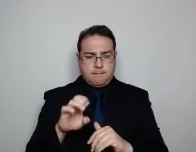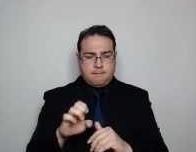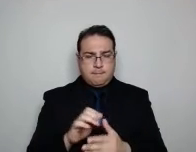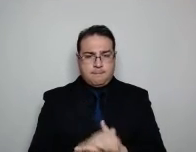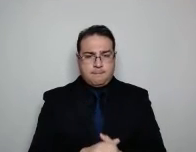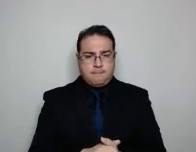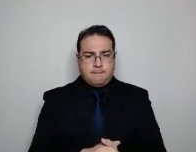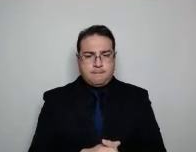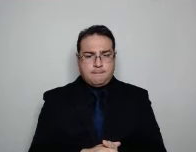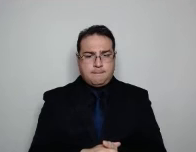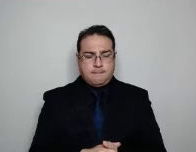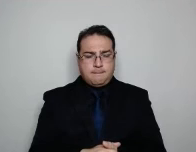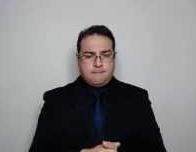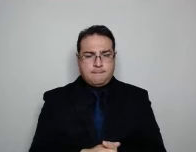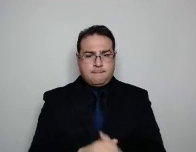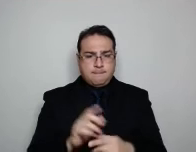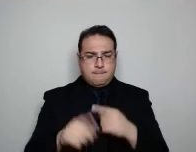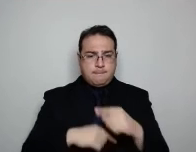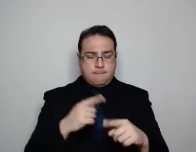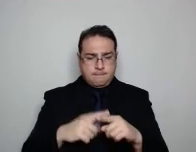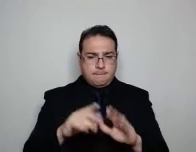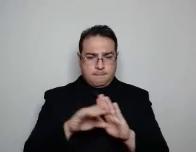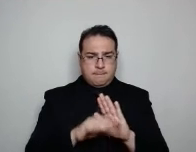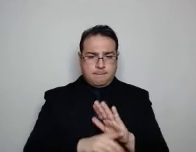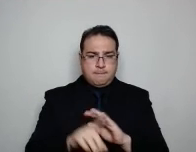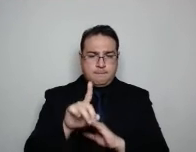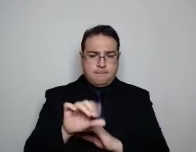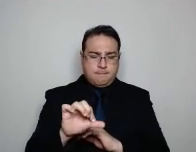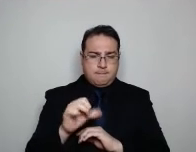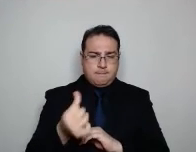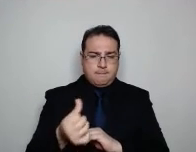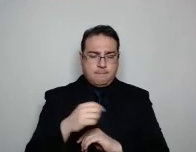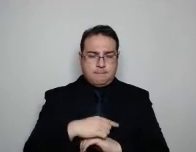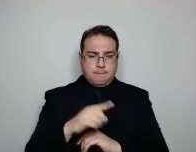Na sequência, eu chamo o processo 196, apelação CIO